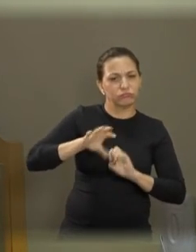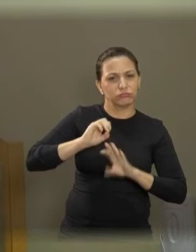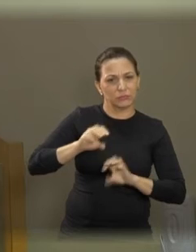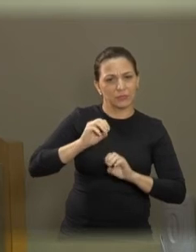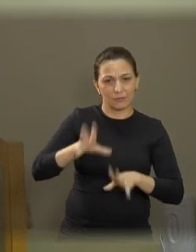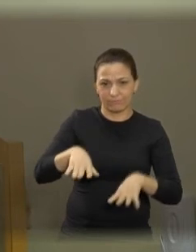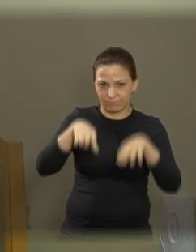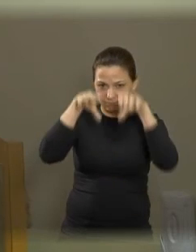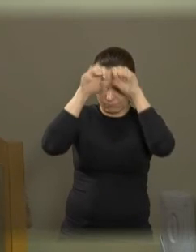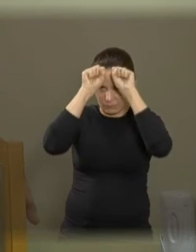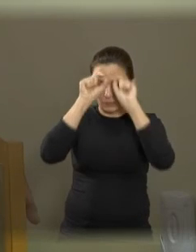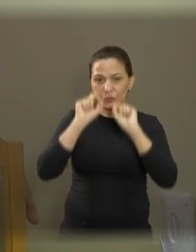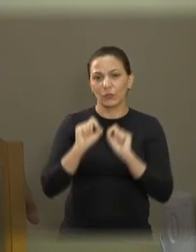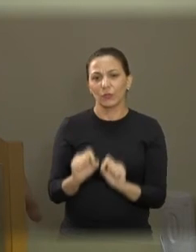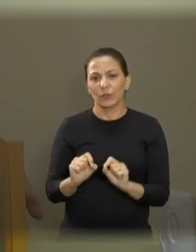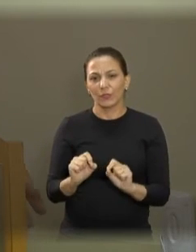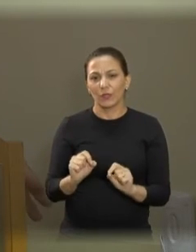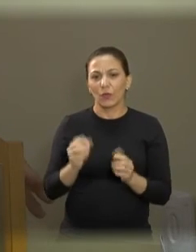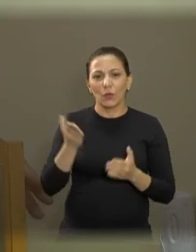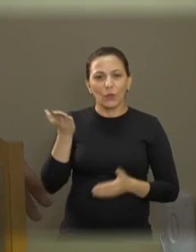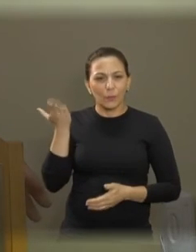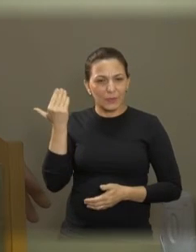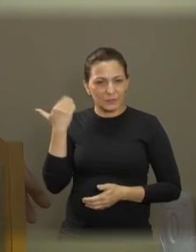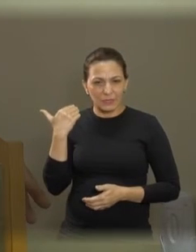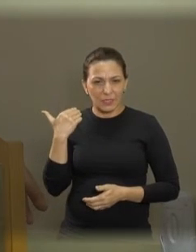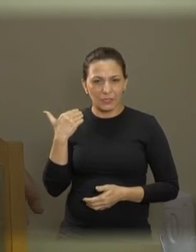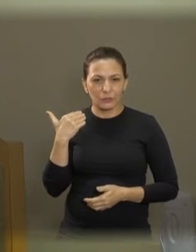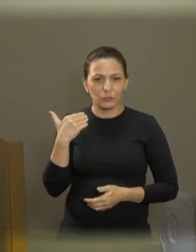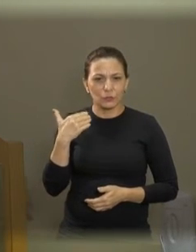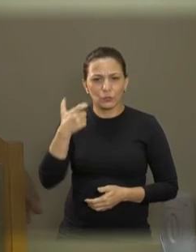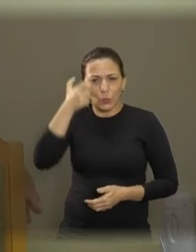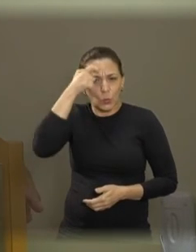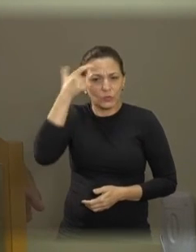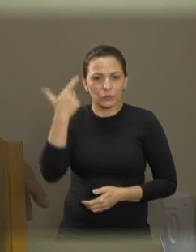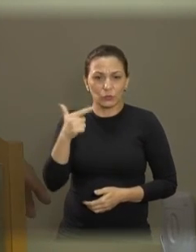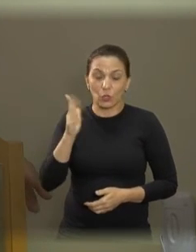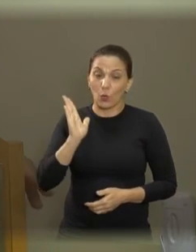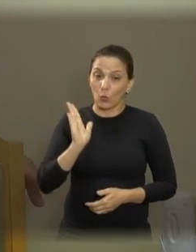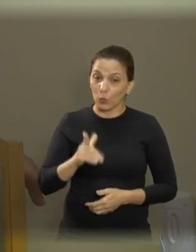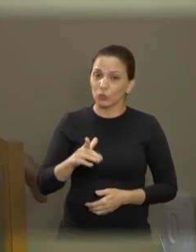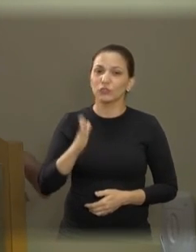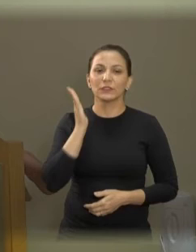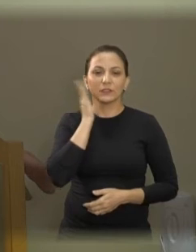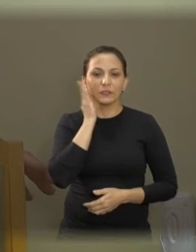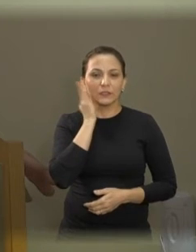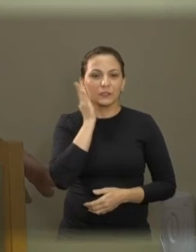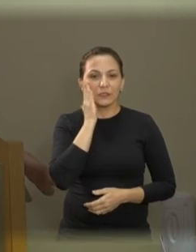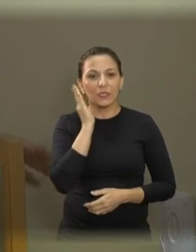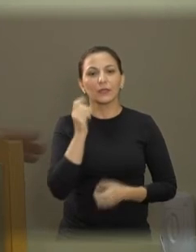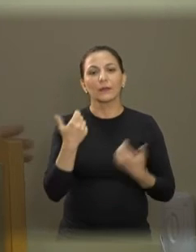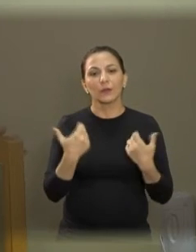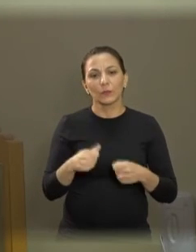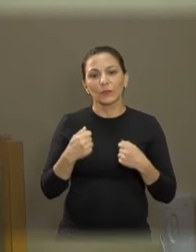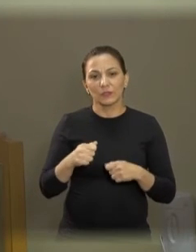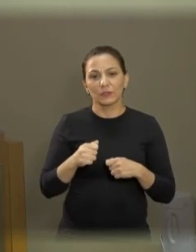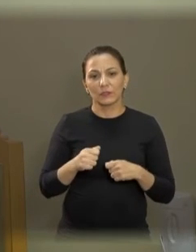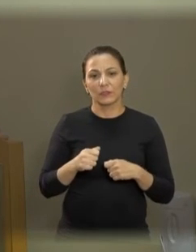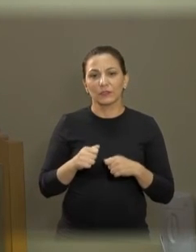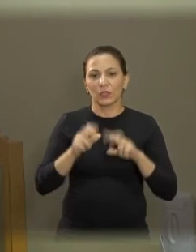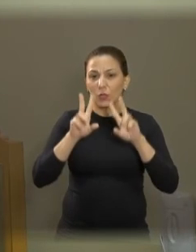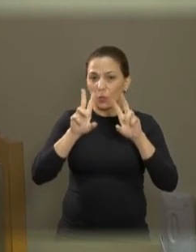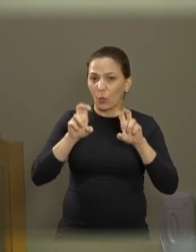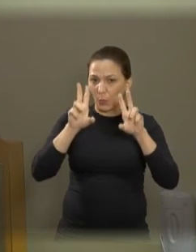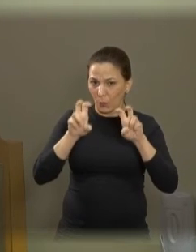e hoje no passado eu não tinha consciência disso, hoje eu tenho plena consciência do que eu preciso para falar do assunto que